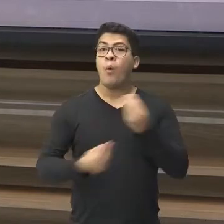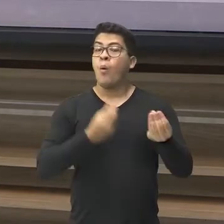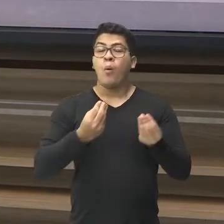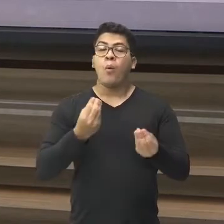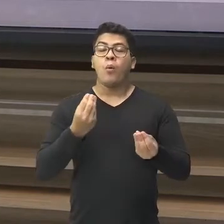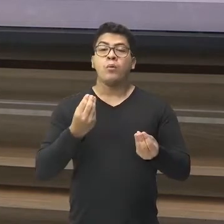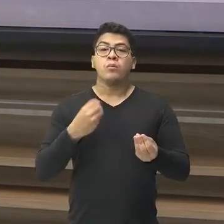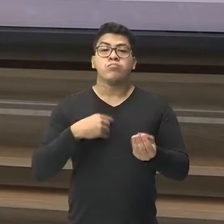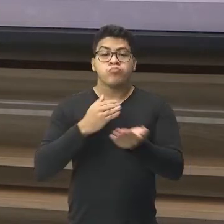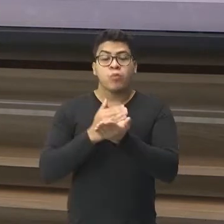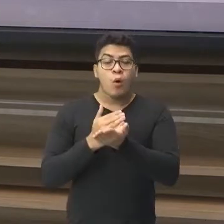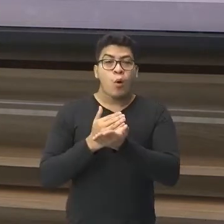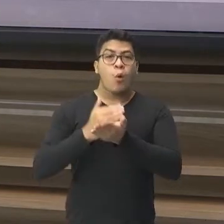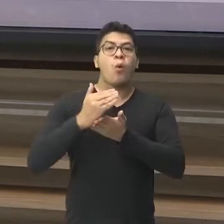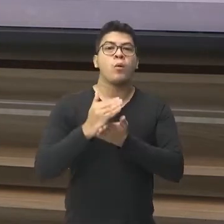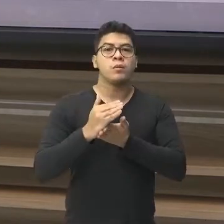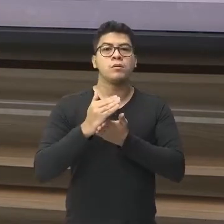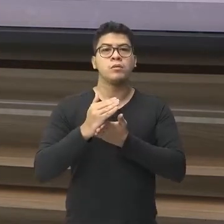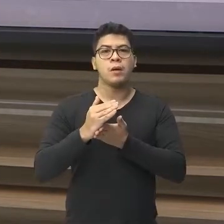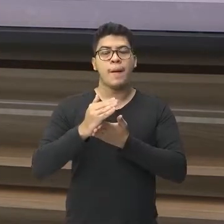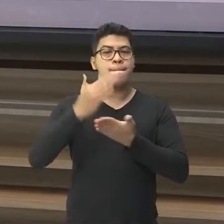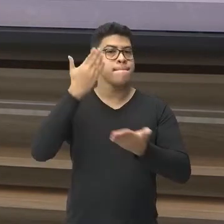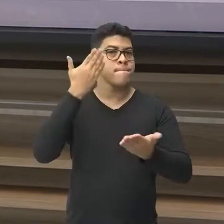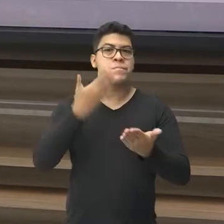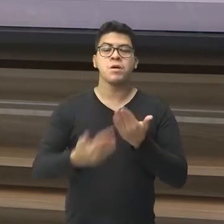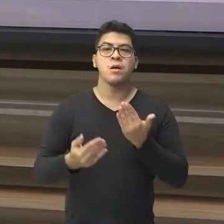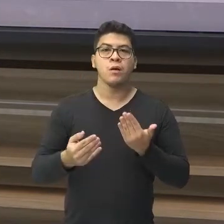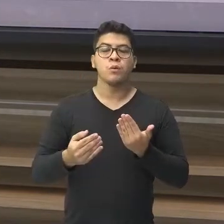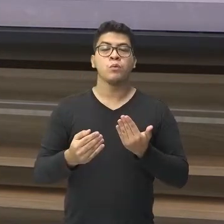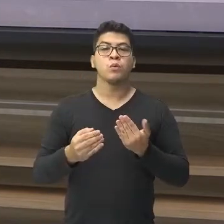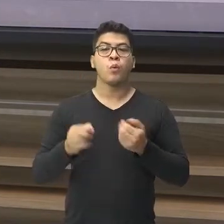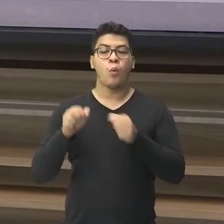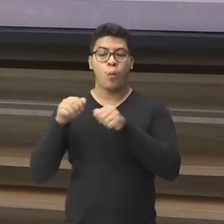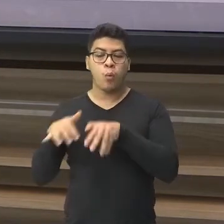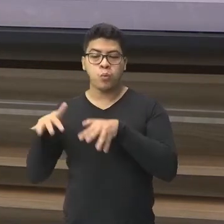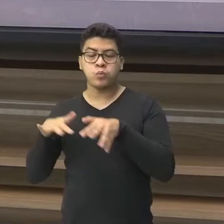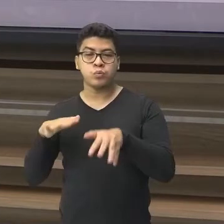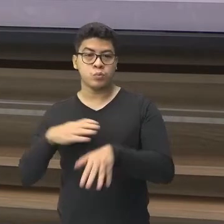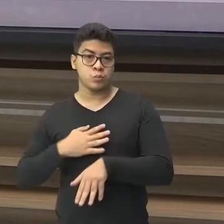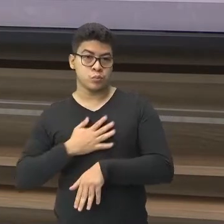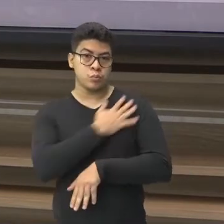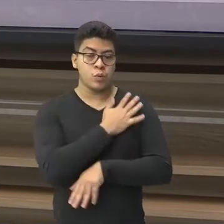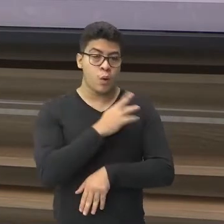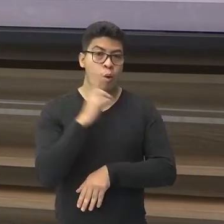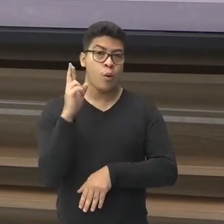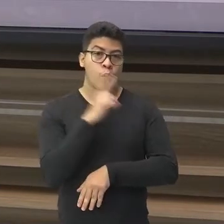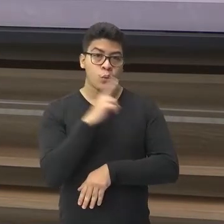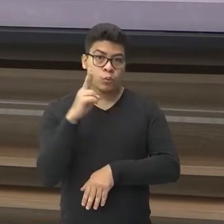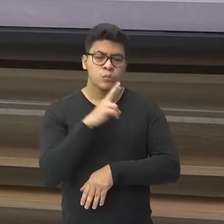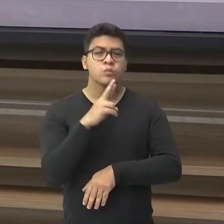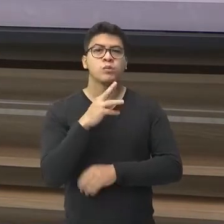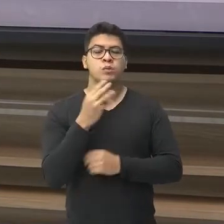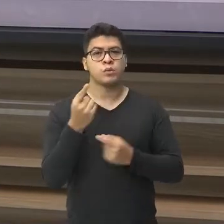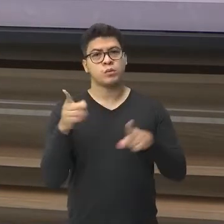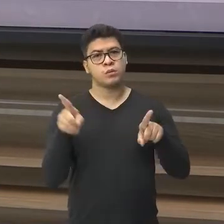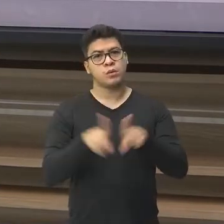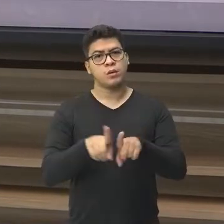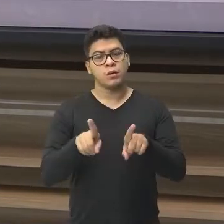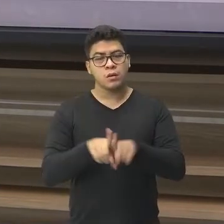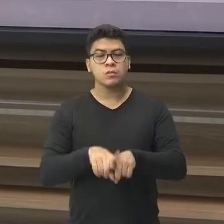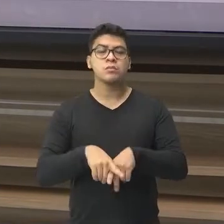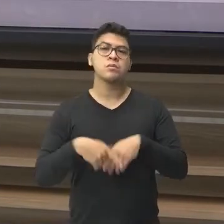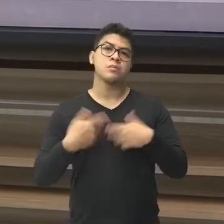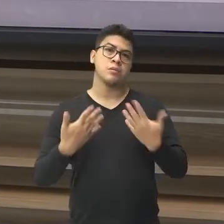a perder e sobretudo o exército soviético começa a avançar por áreas em que existiam muitos campos de